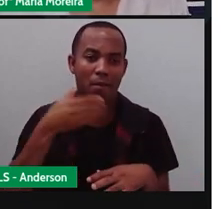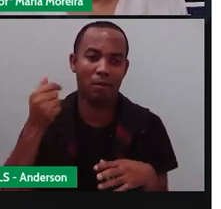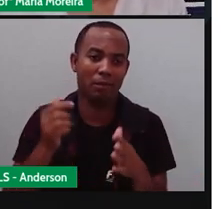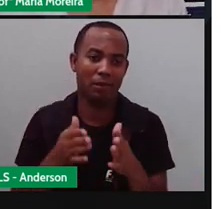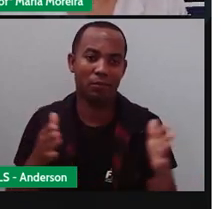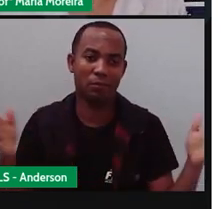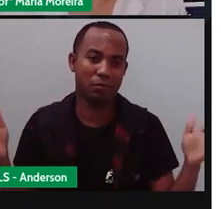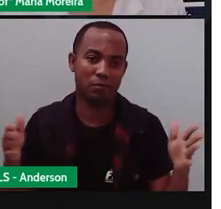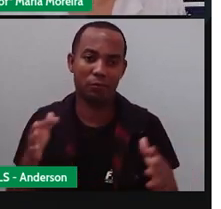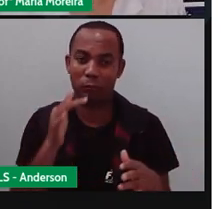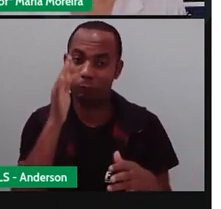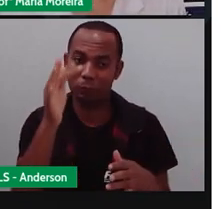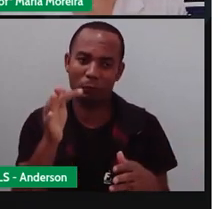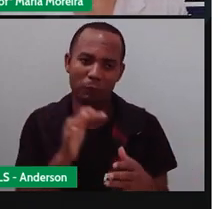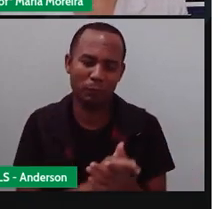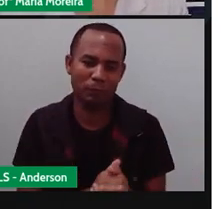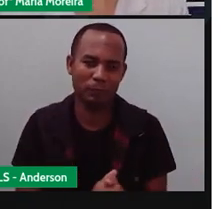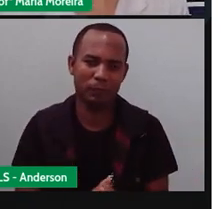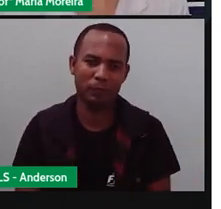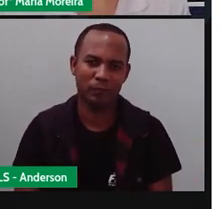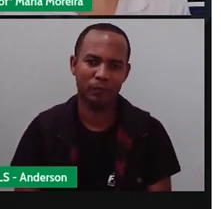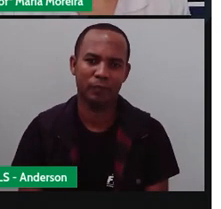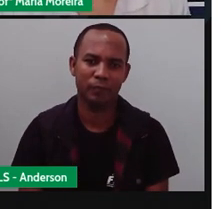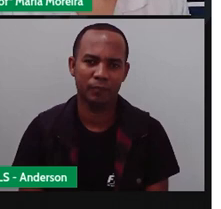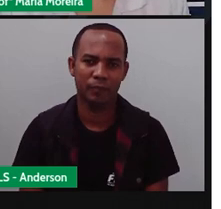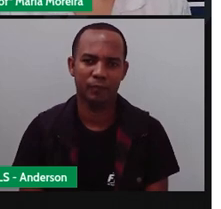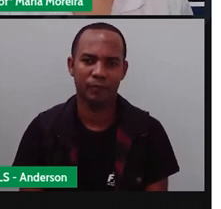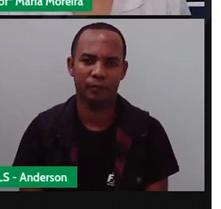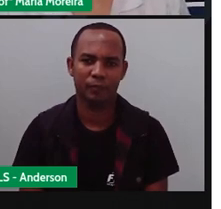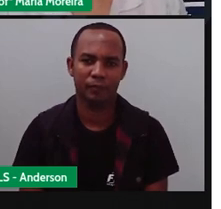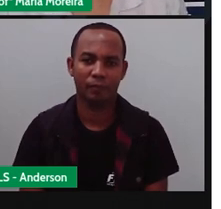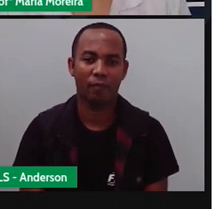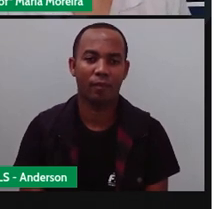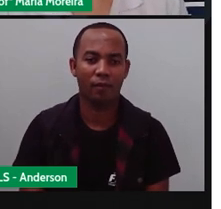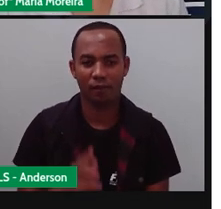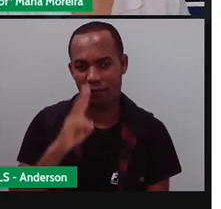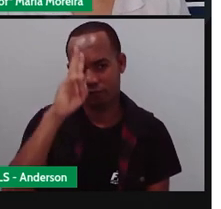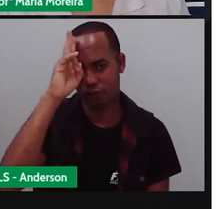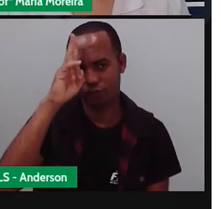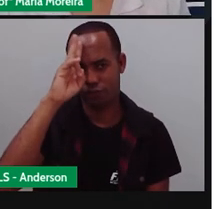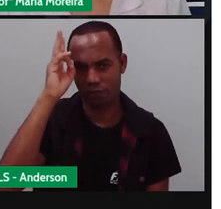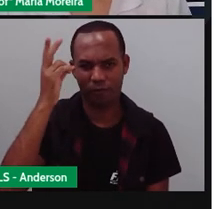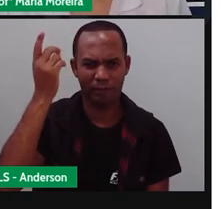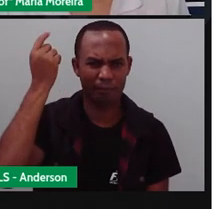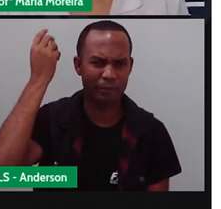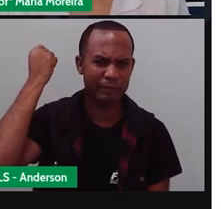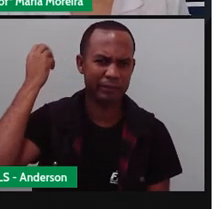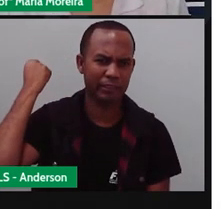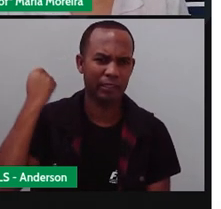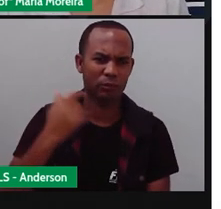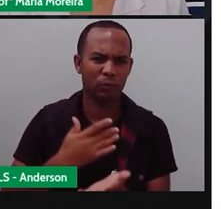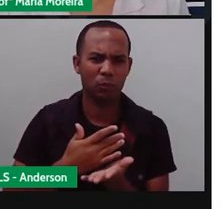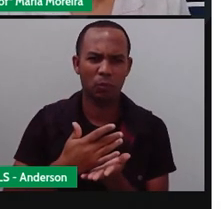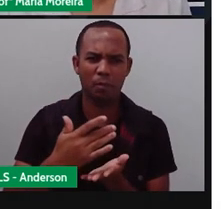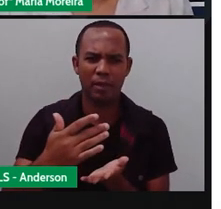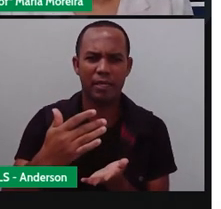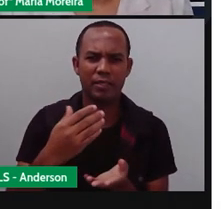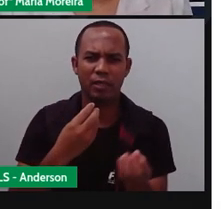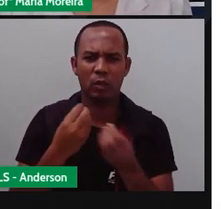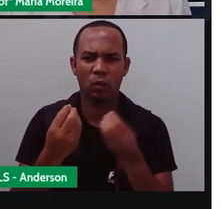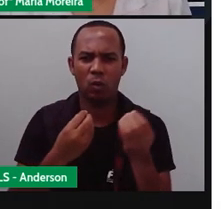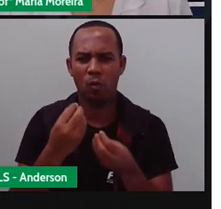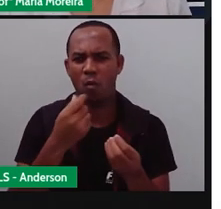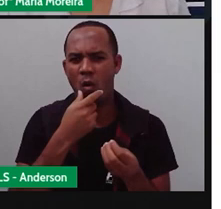anos anteriores certo é bom a história dos transportes ela se inicia com a própria história da humanidade